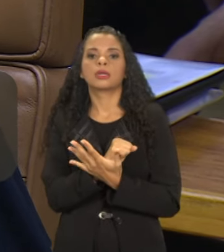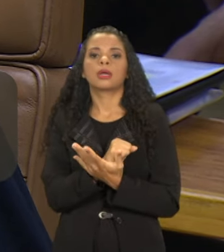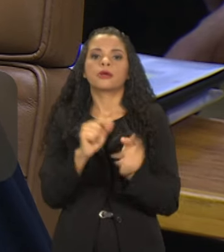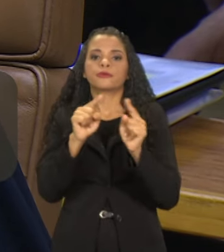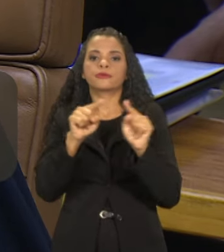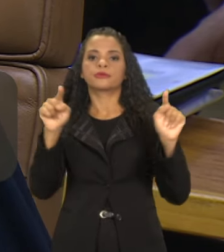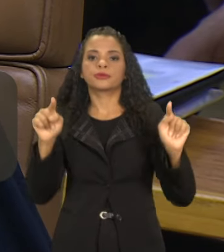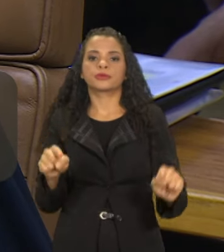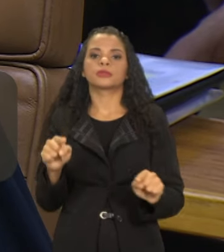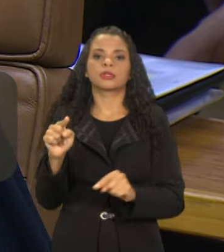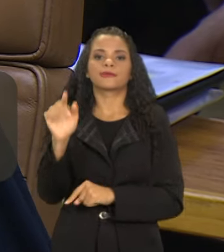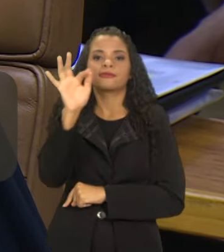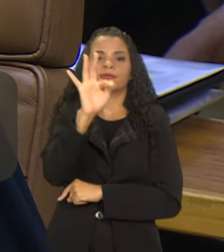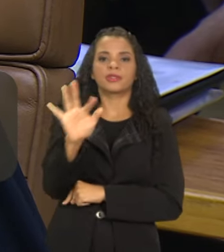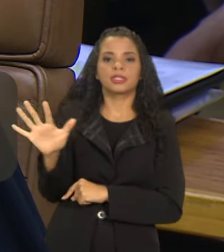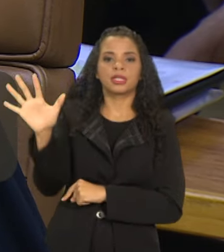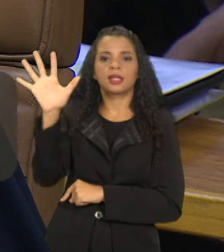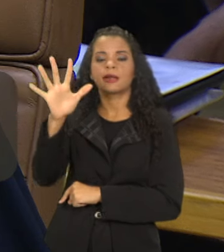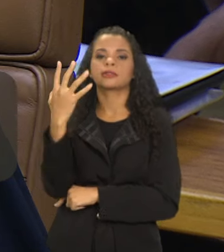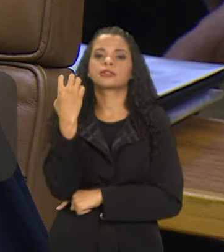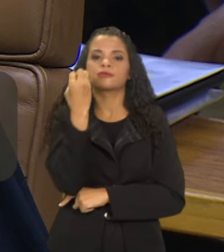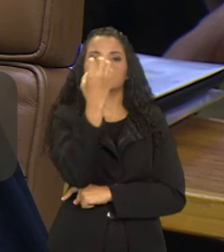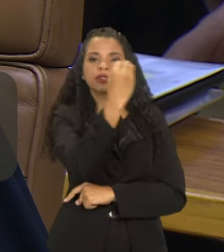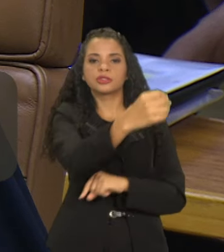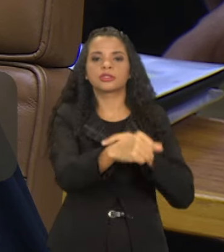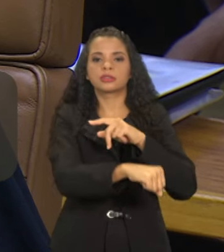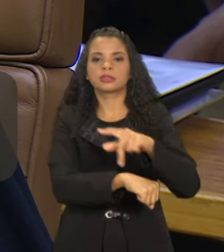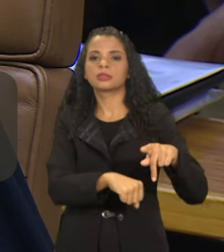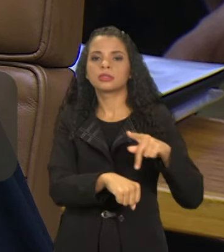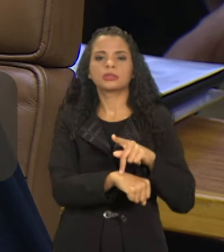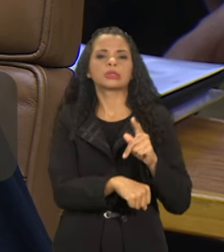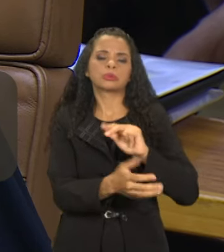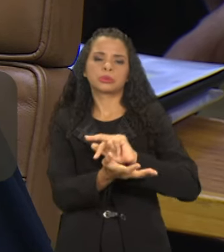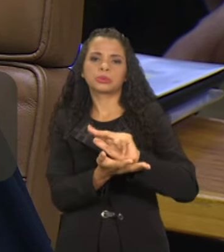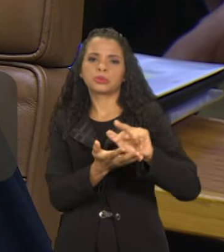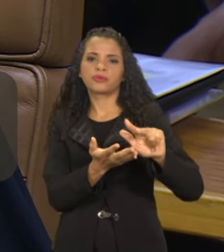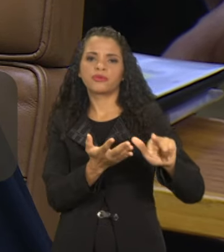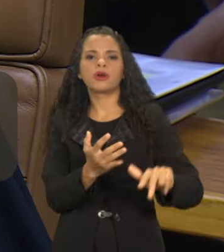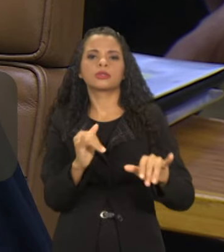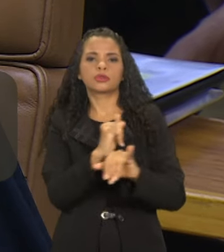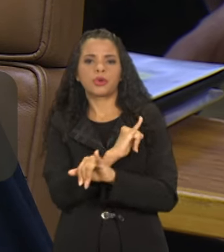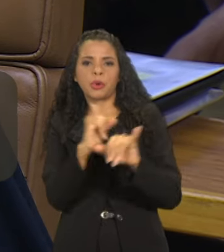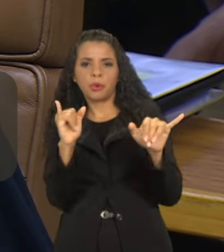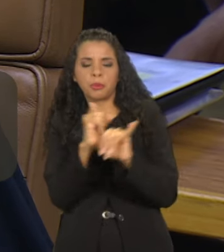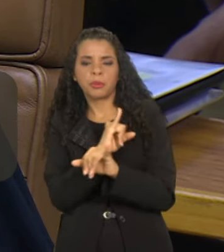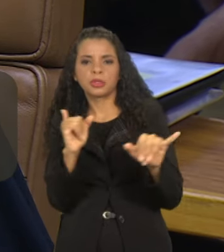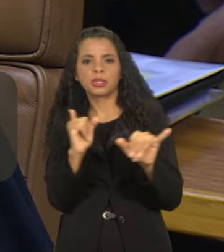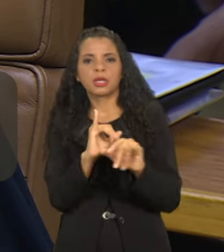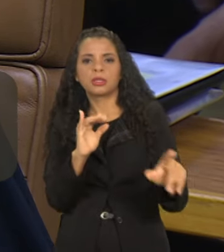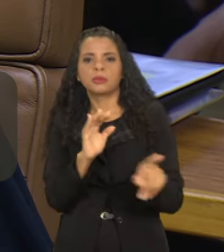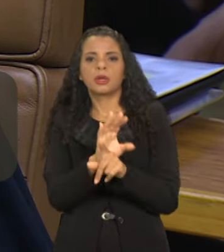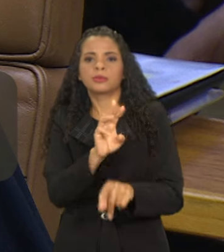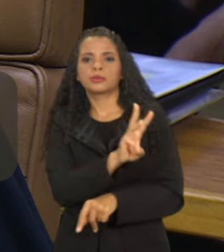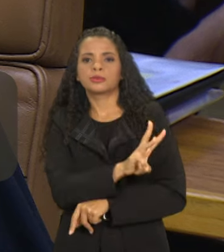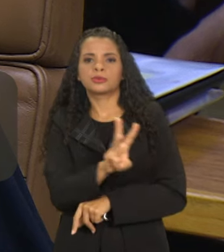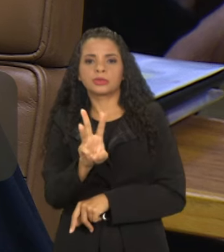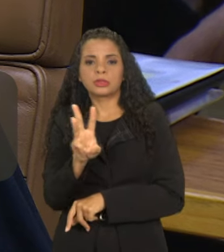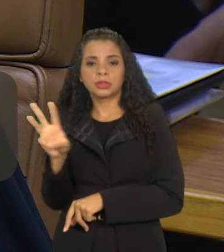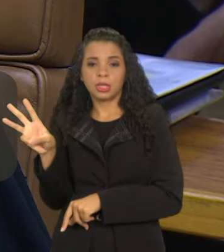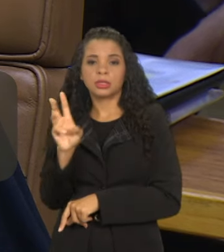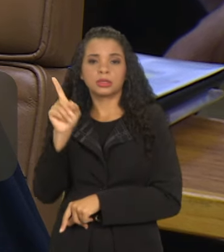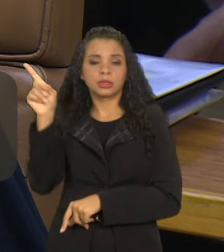viajantes internacionais, entre outros, conforme comunicado publicado no próprio site da Casa Branca desde 1º de maio de